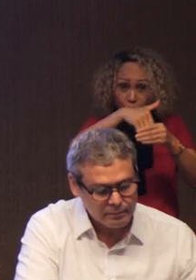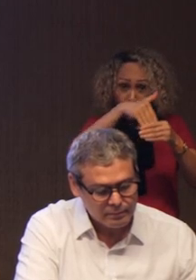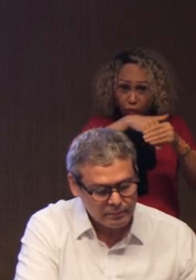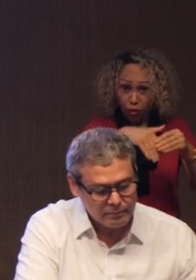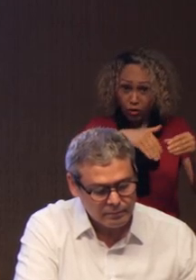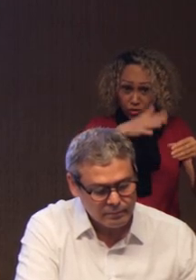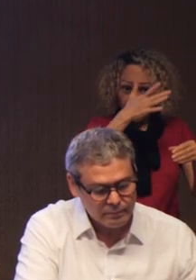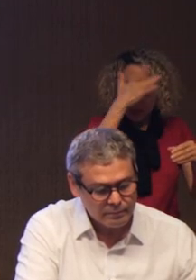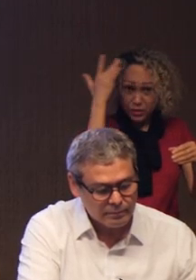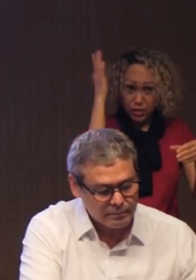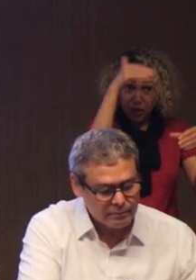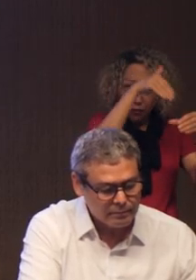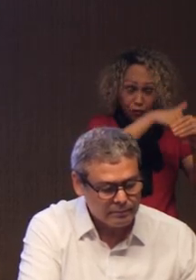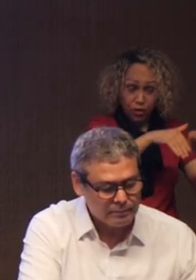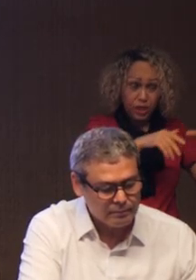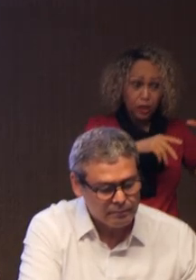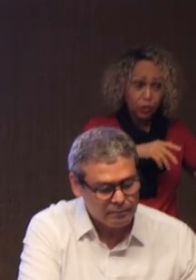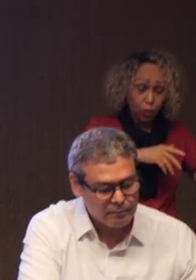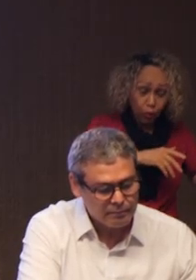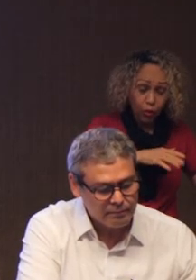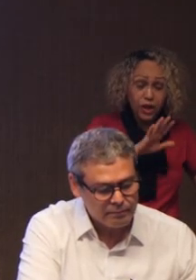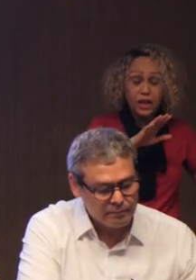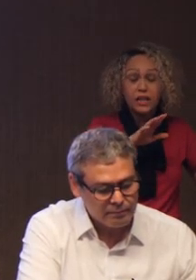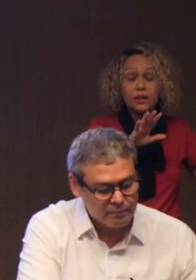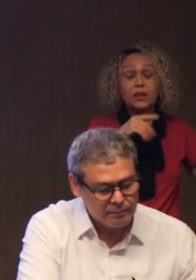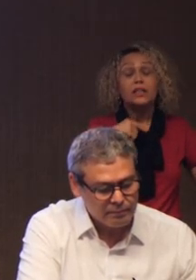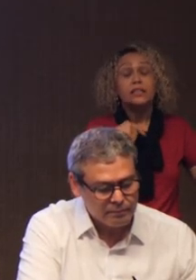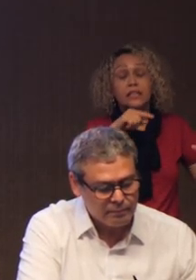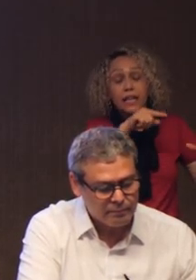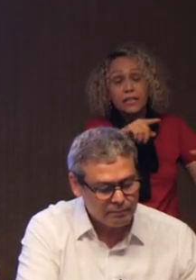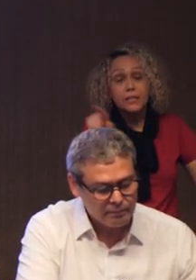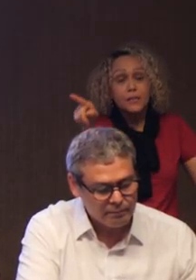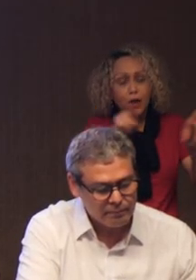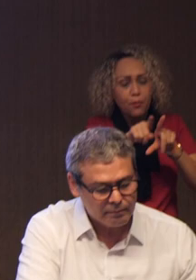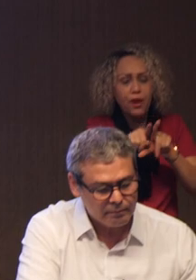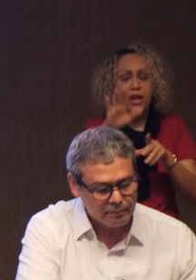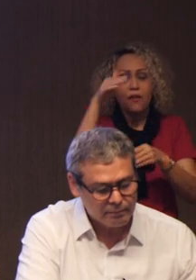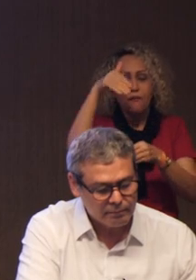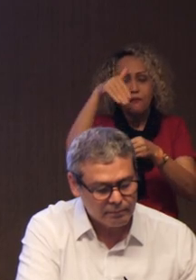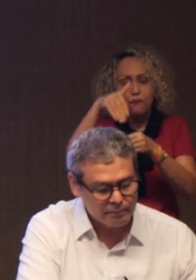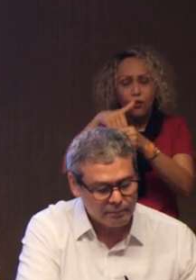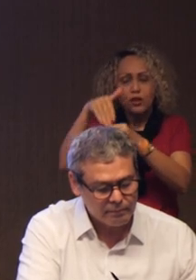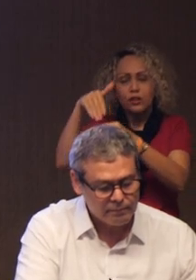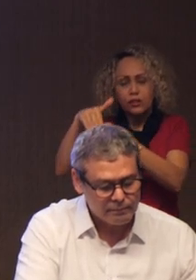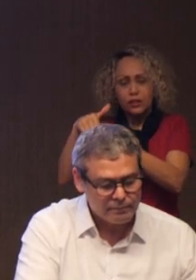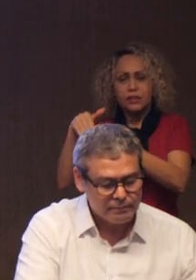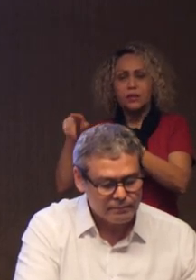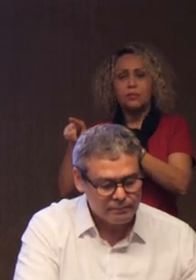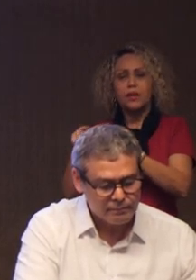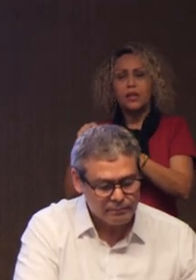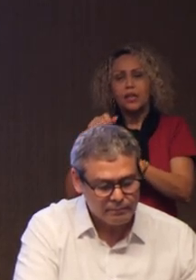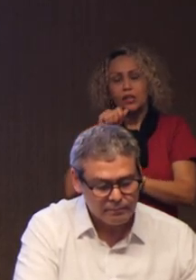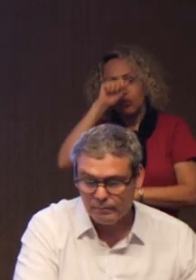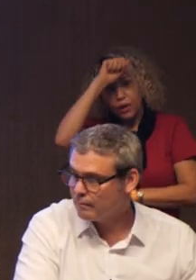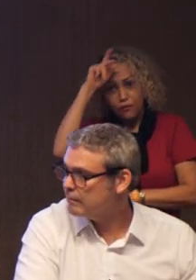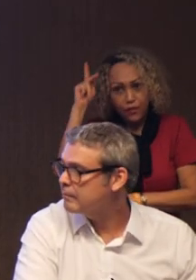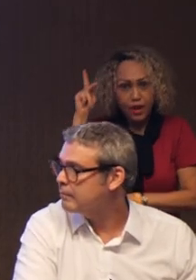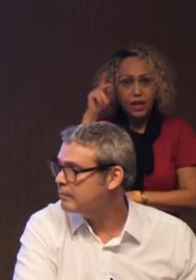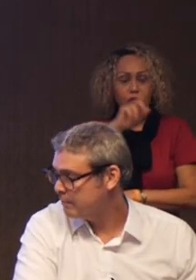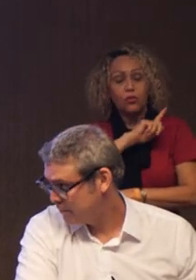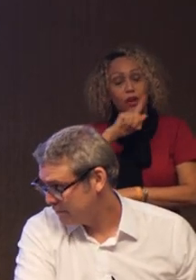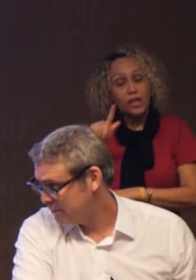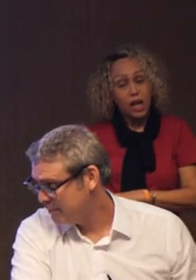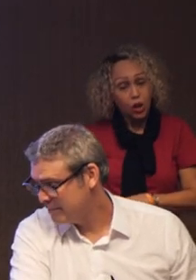os candidatos, para nós, pré-candidatos a vereadores, a prefeitos dos nossos municípios, conseguir obter o reflexo